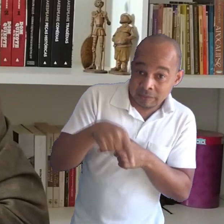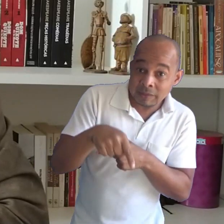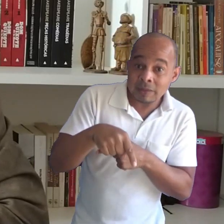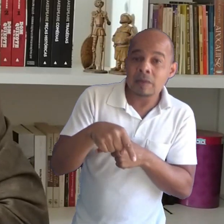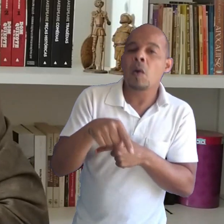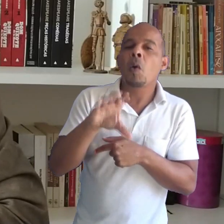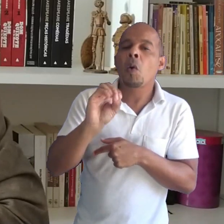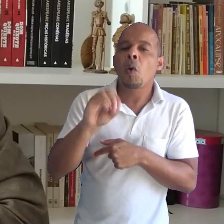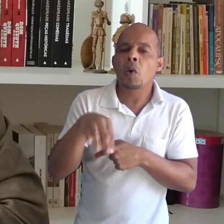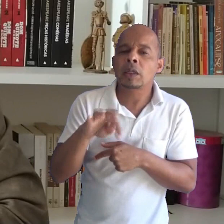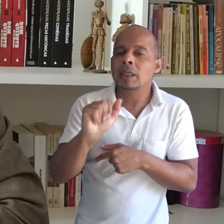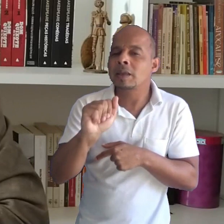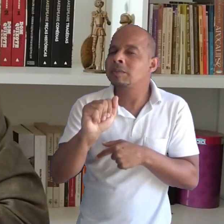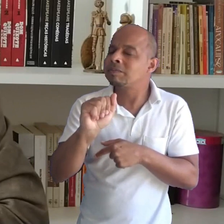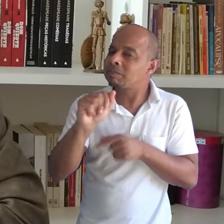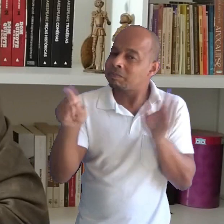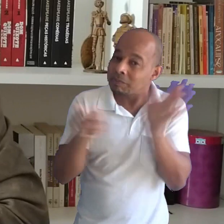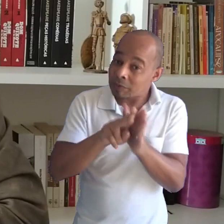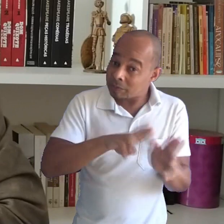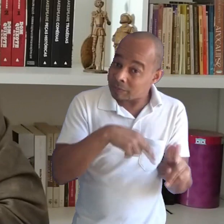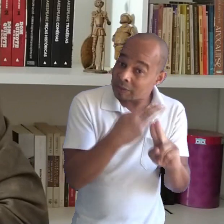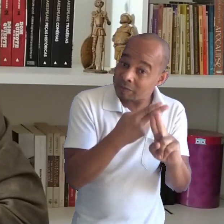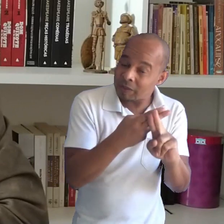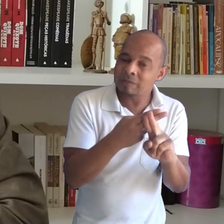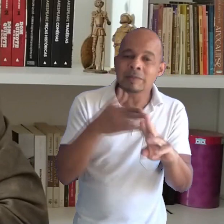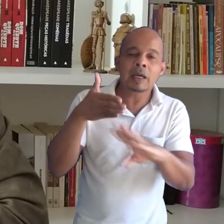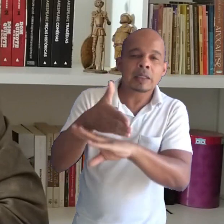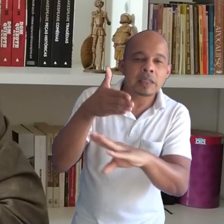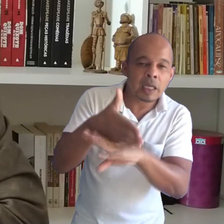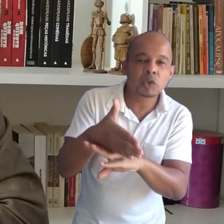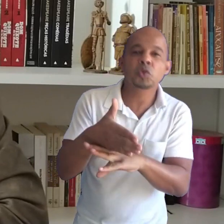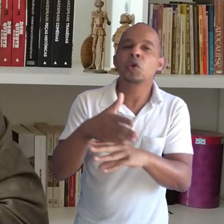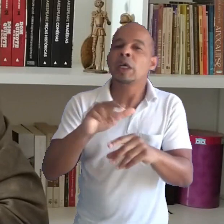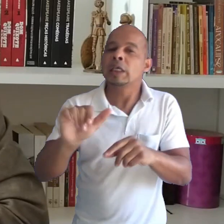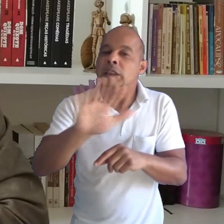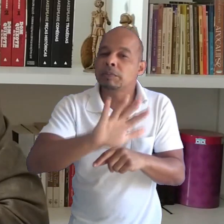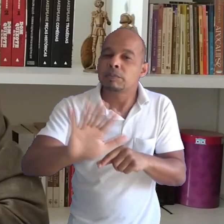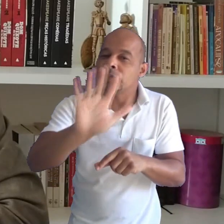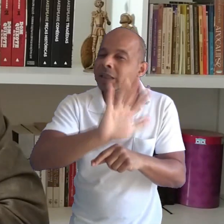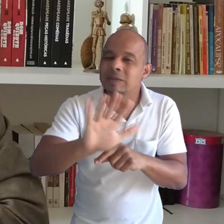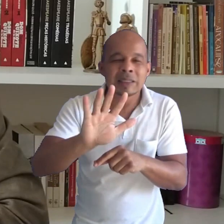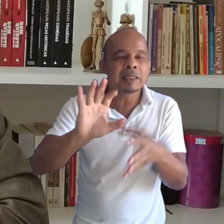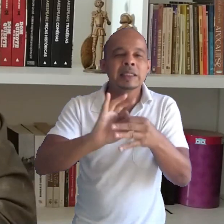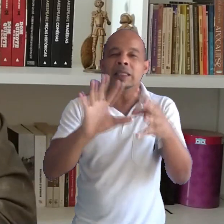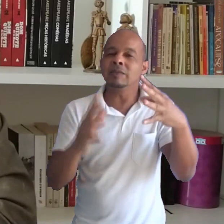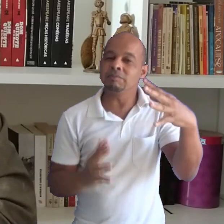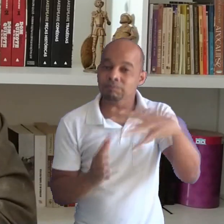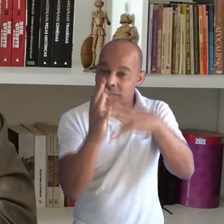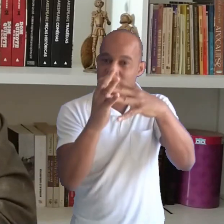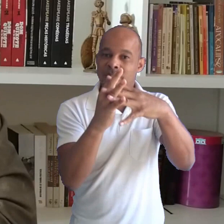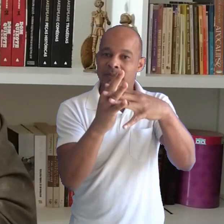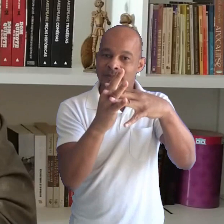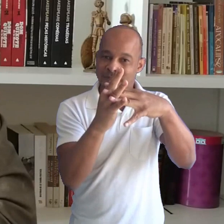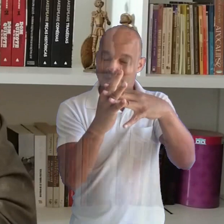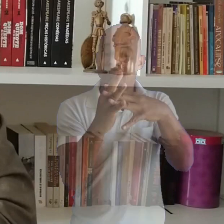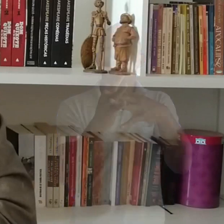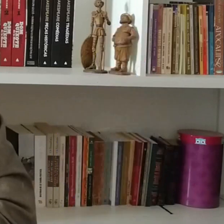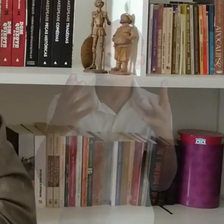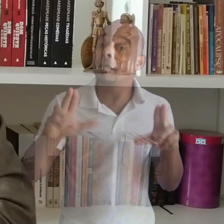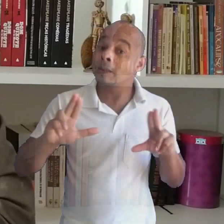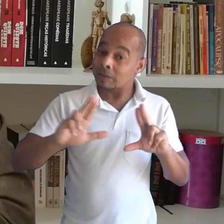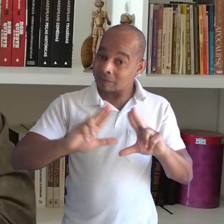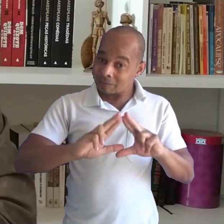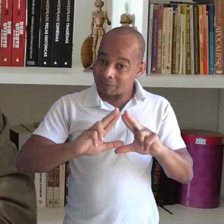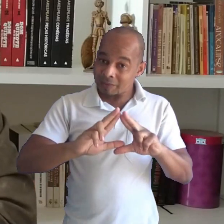uma conta institucional com acesso e espaço ilimitado aos serviços da Google. Dentre esses serviços, eu